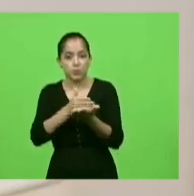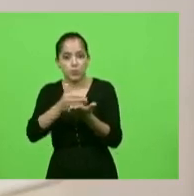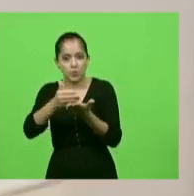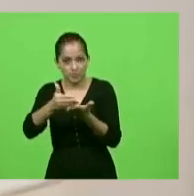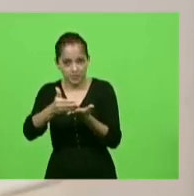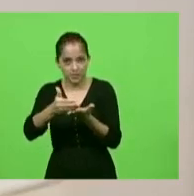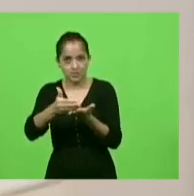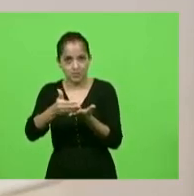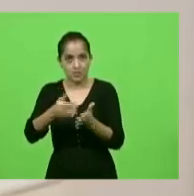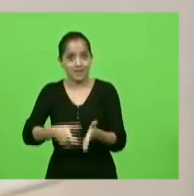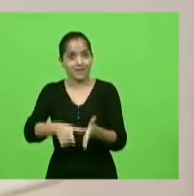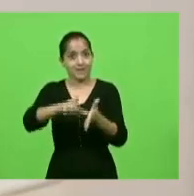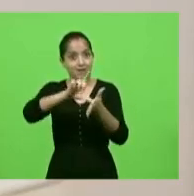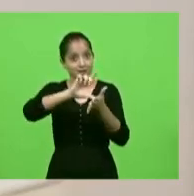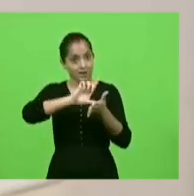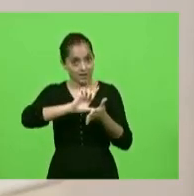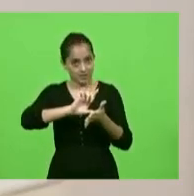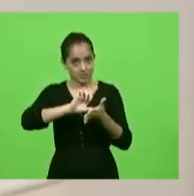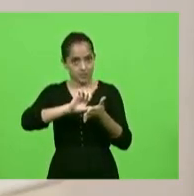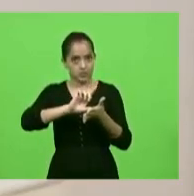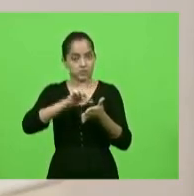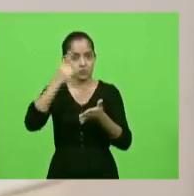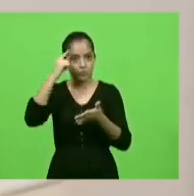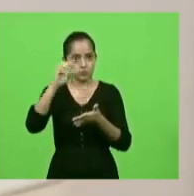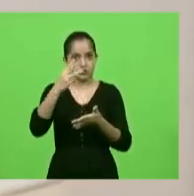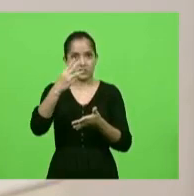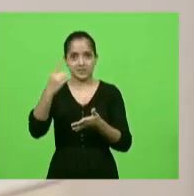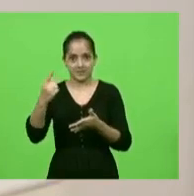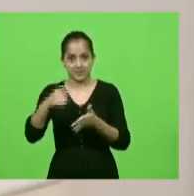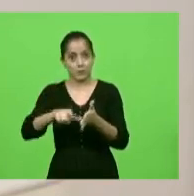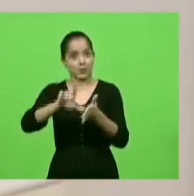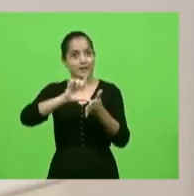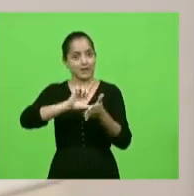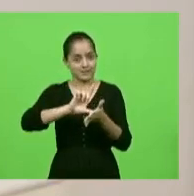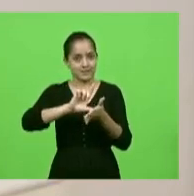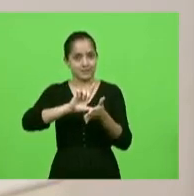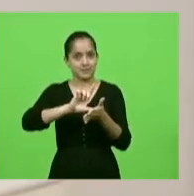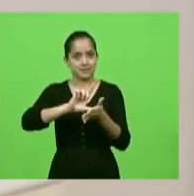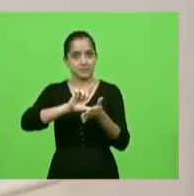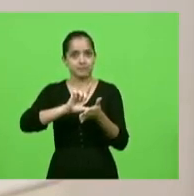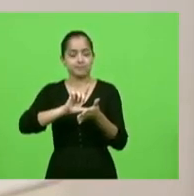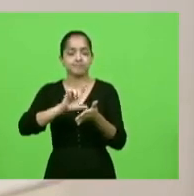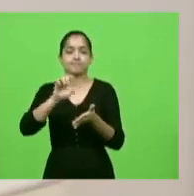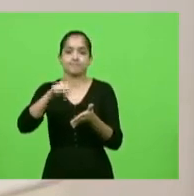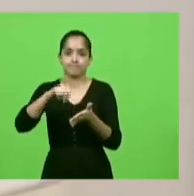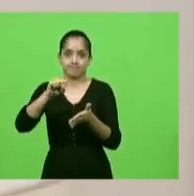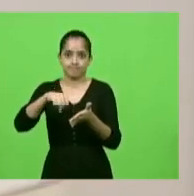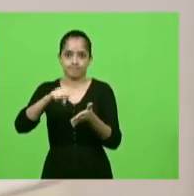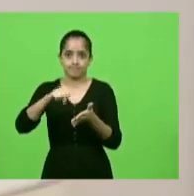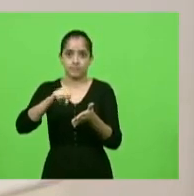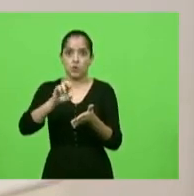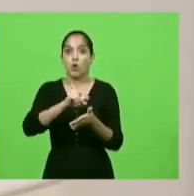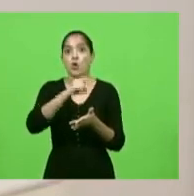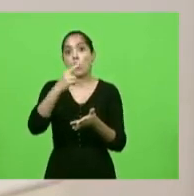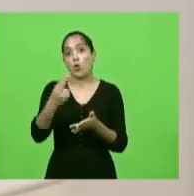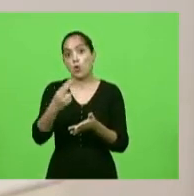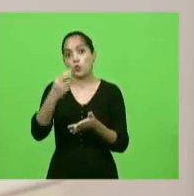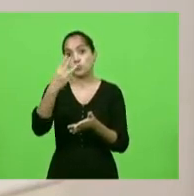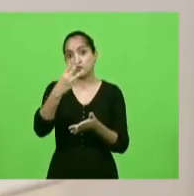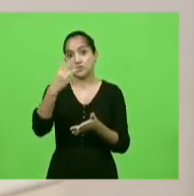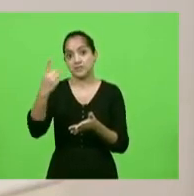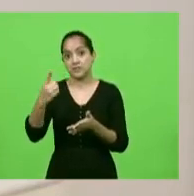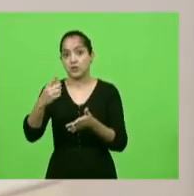o contato inicial teria sido anterior ao dia 31? Sim, diz o doutor Adircelio, ou dia 31 ou